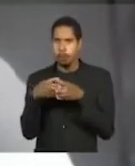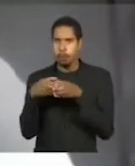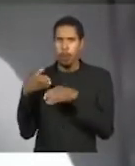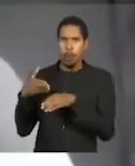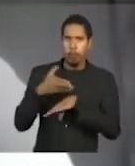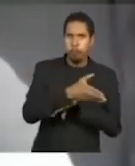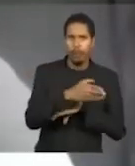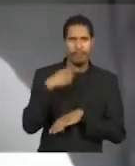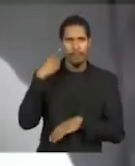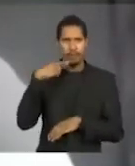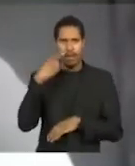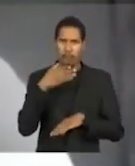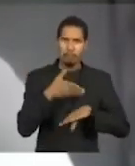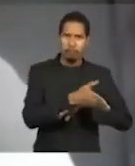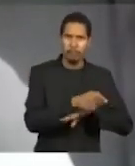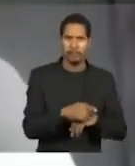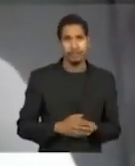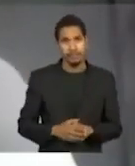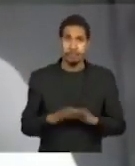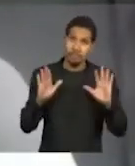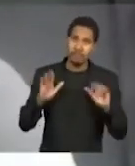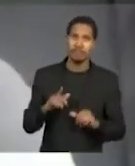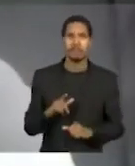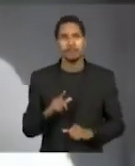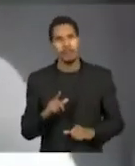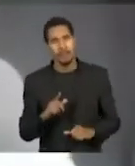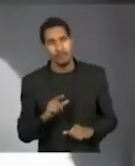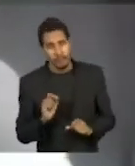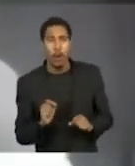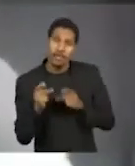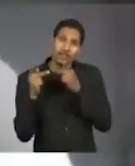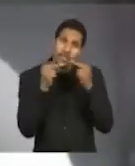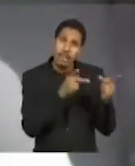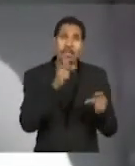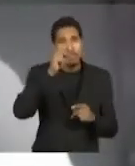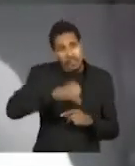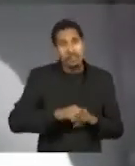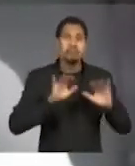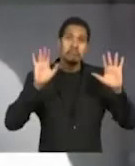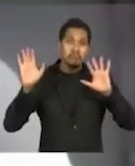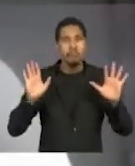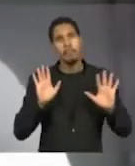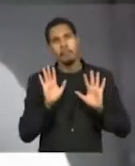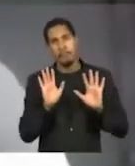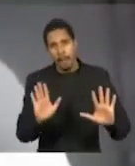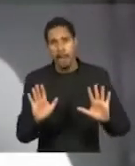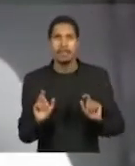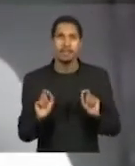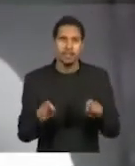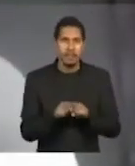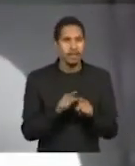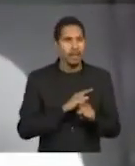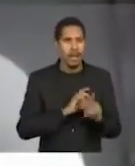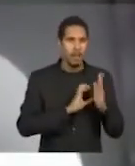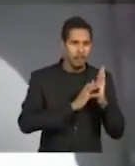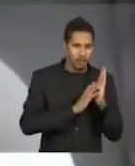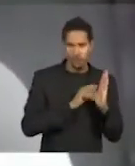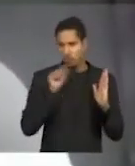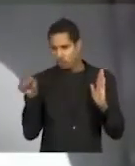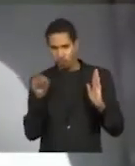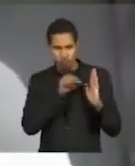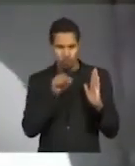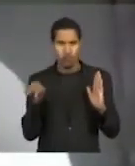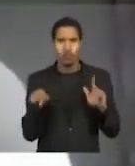dos deputados, que tem todo o direito de visitar o equipamento público, mas tanto situação como oposição, quando for a um